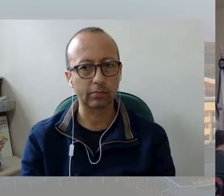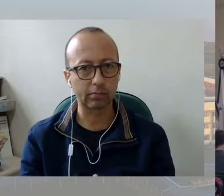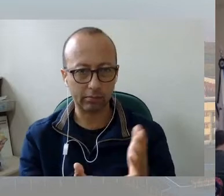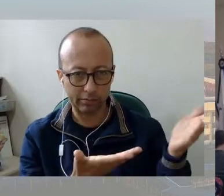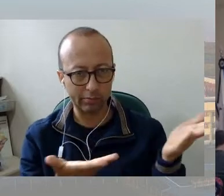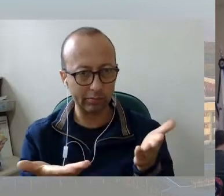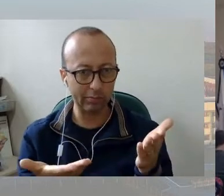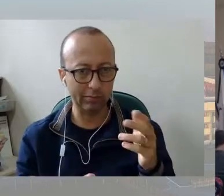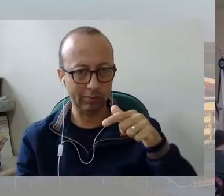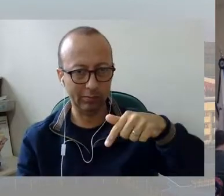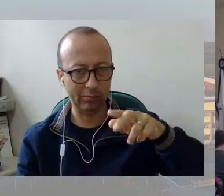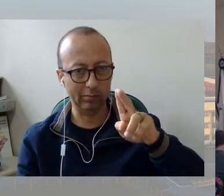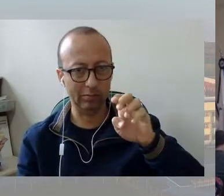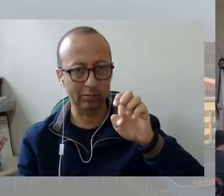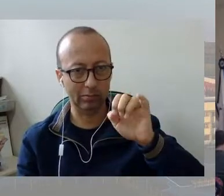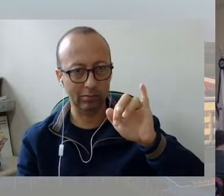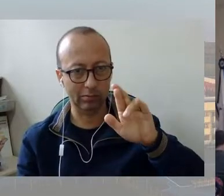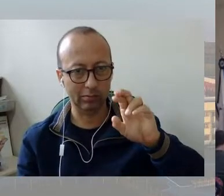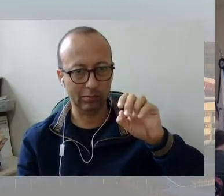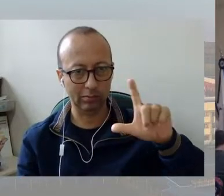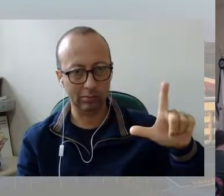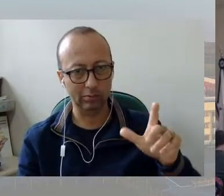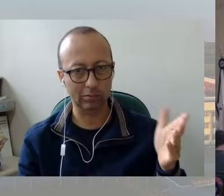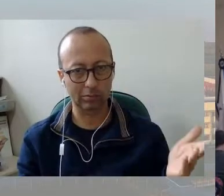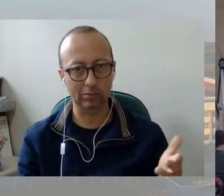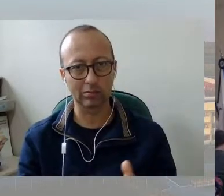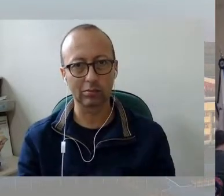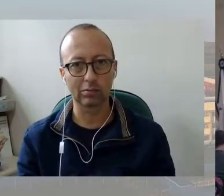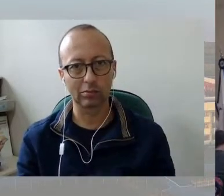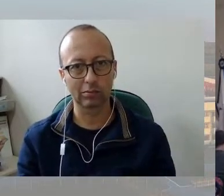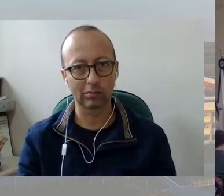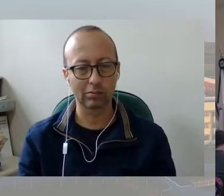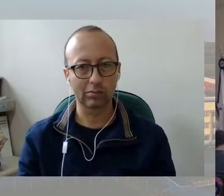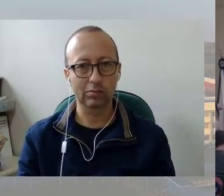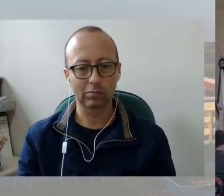palavra, né? Eu vou passar a palavra para o Querol. Querol, por favor.